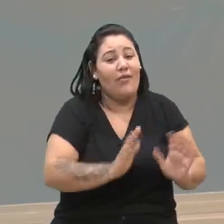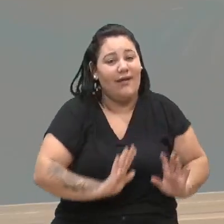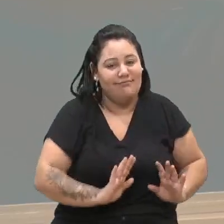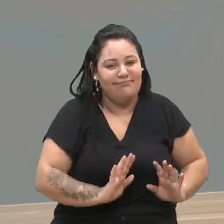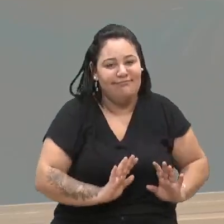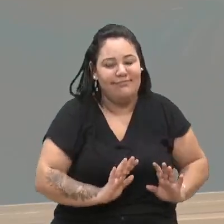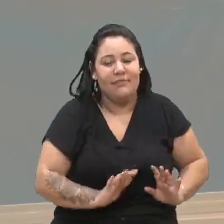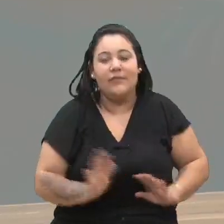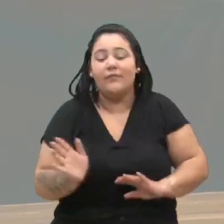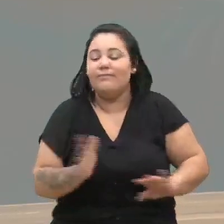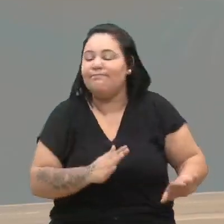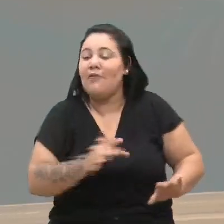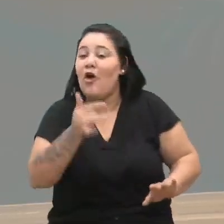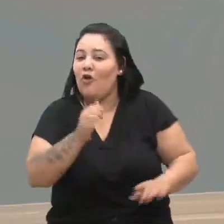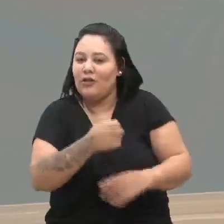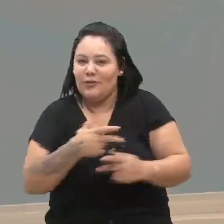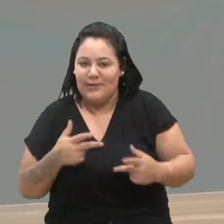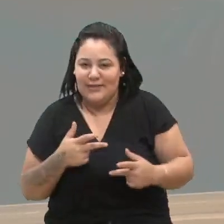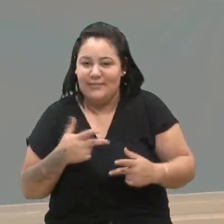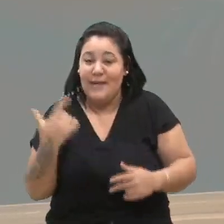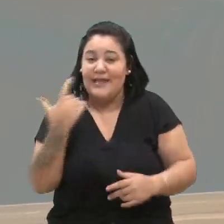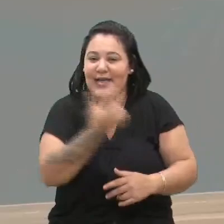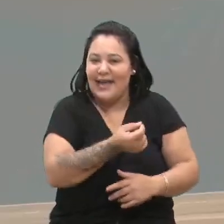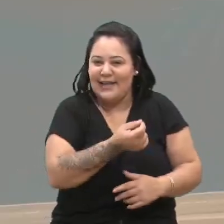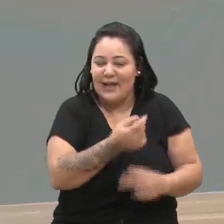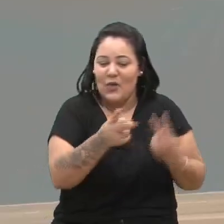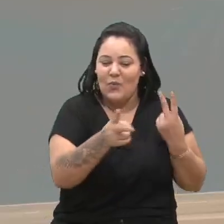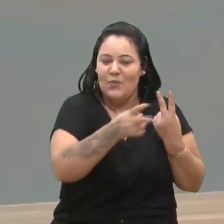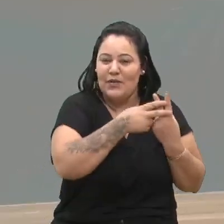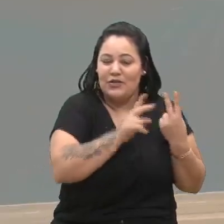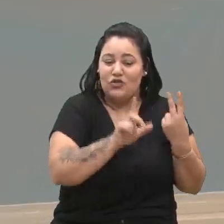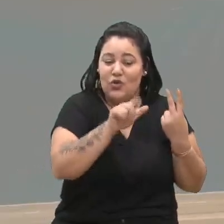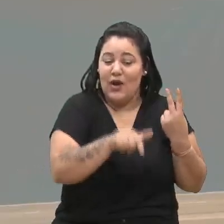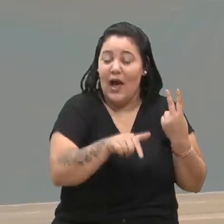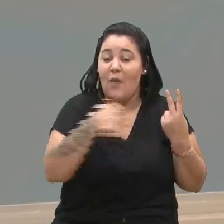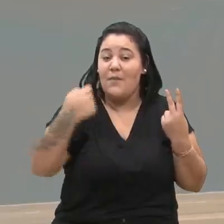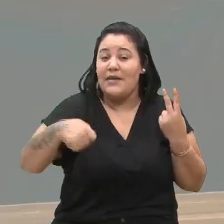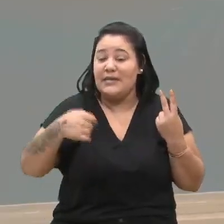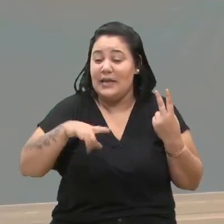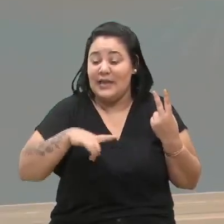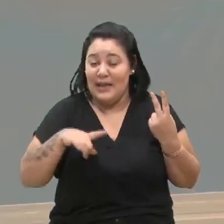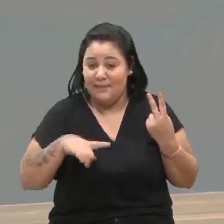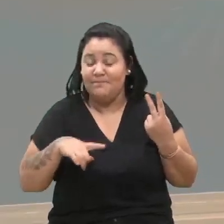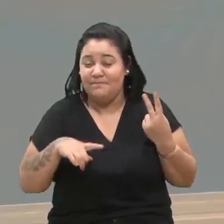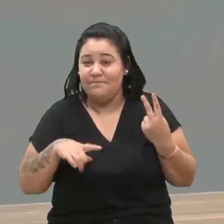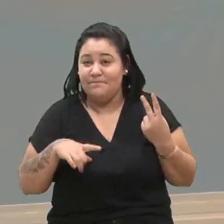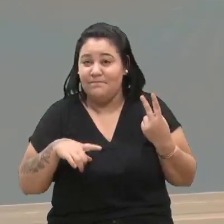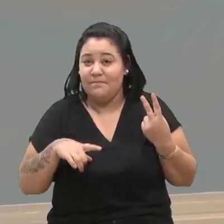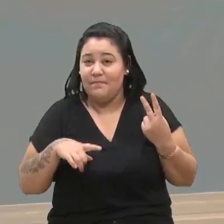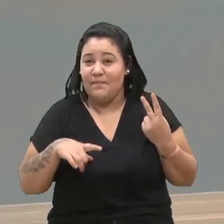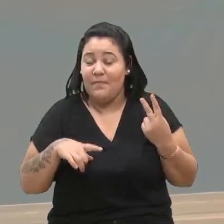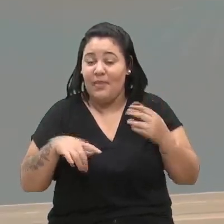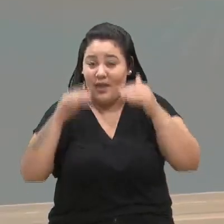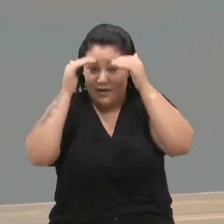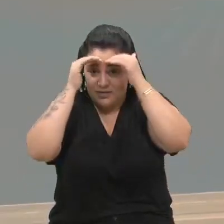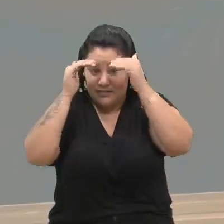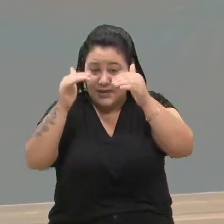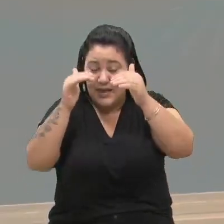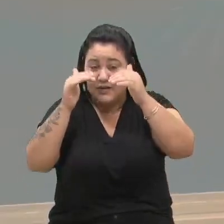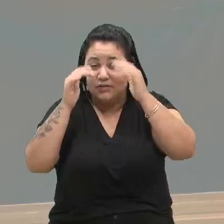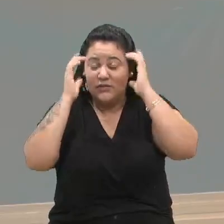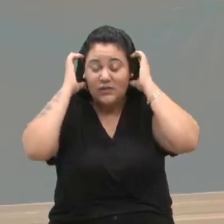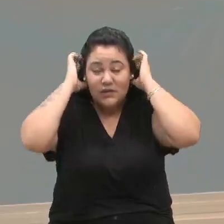Outra coisa, para saídas temporárias, é necessário que as pessoas tenham cumprido, sejam